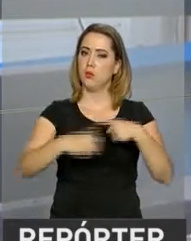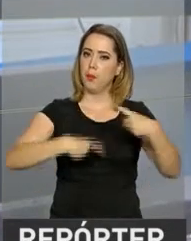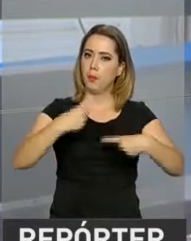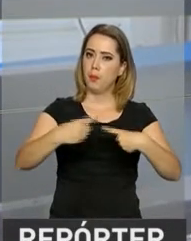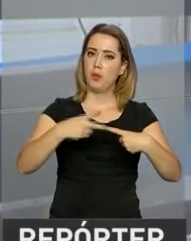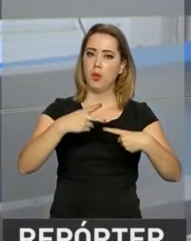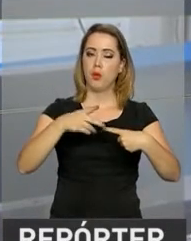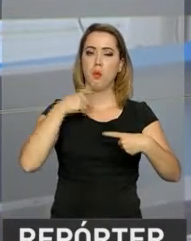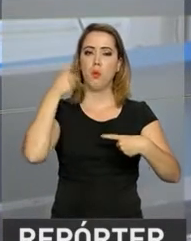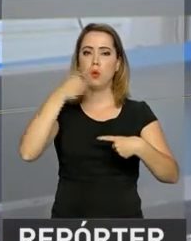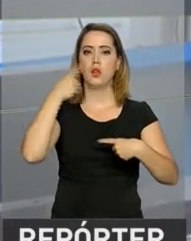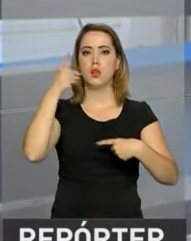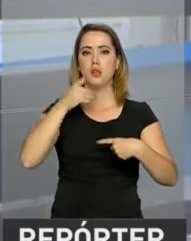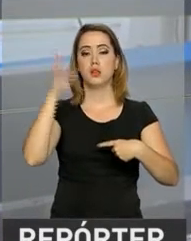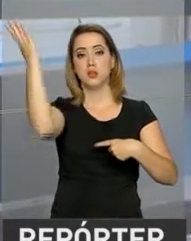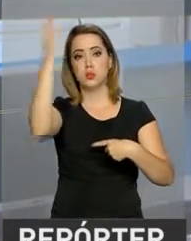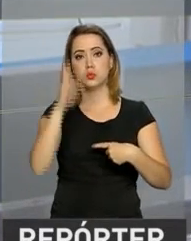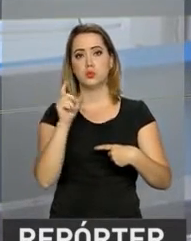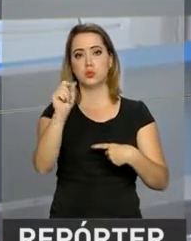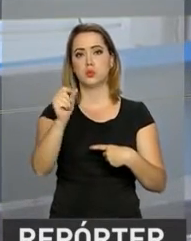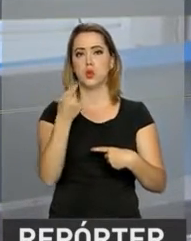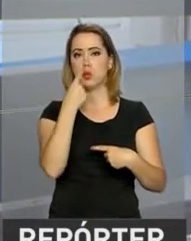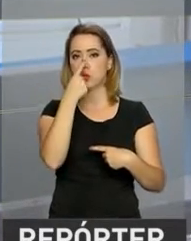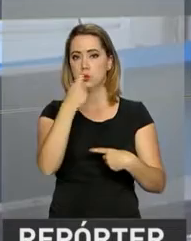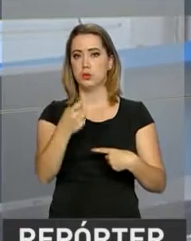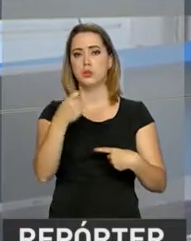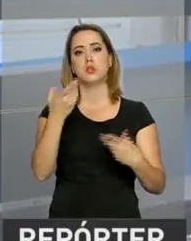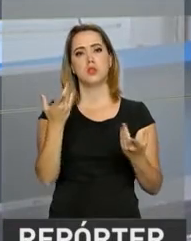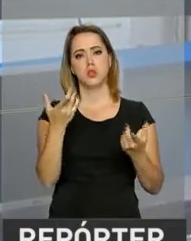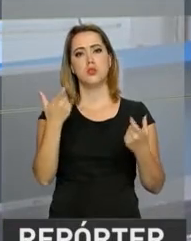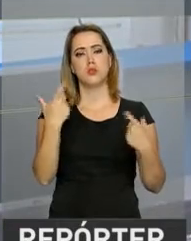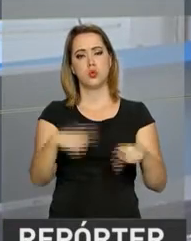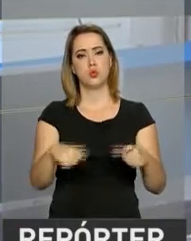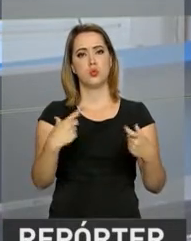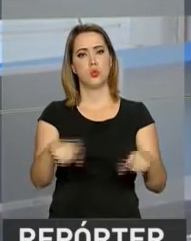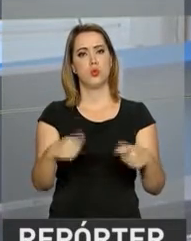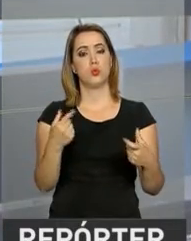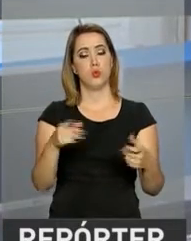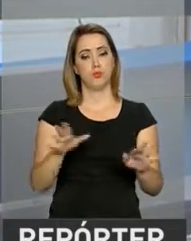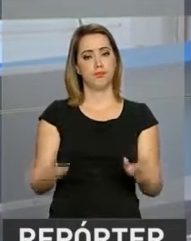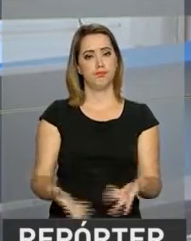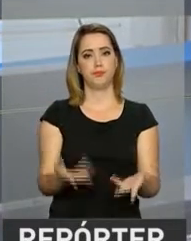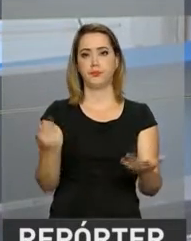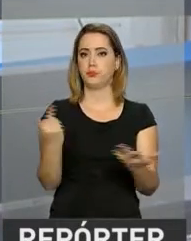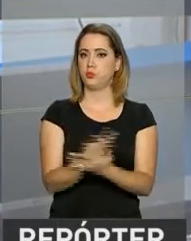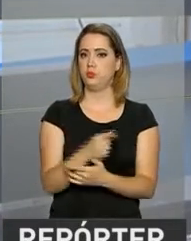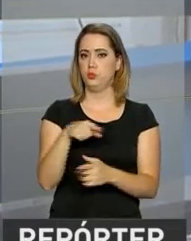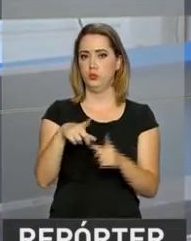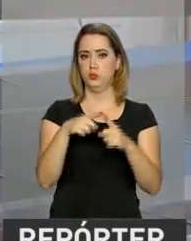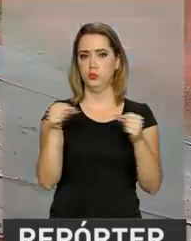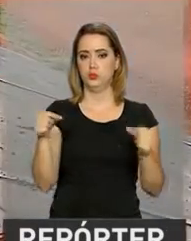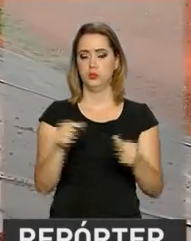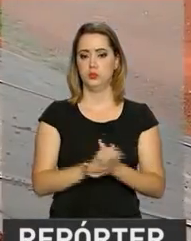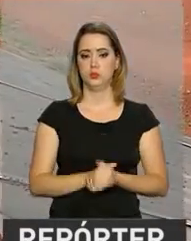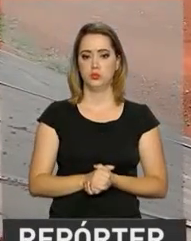resíduos sólidos e vai contribuir para dar o fim certo para o nicho produzido no distrito federal